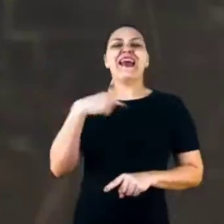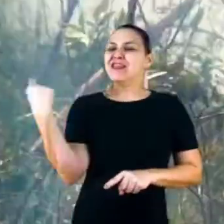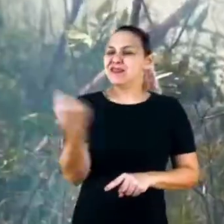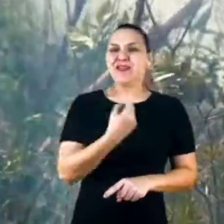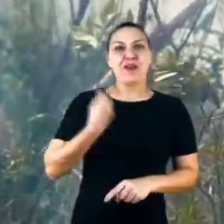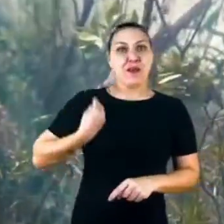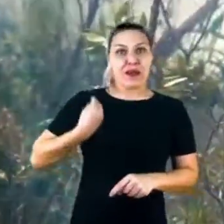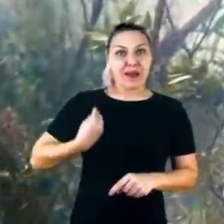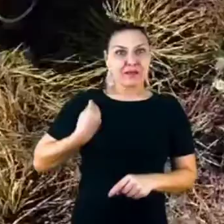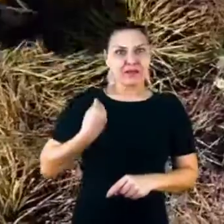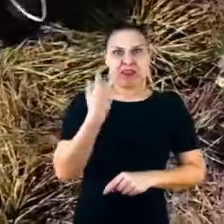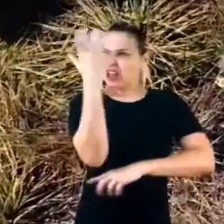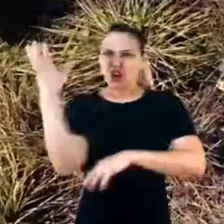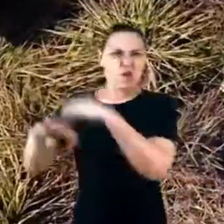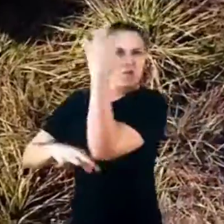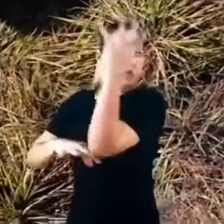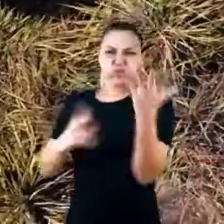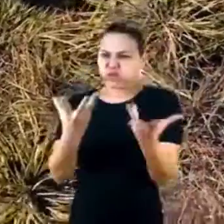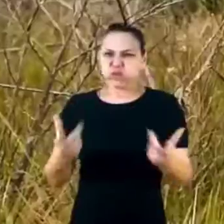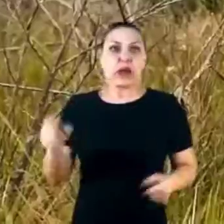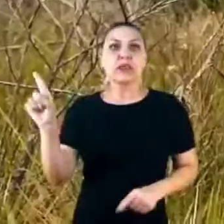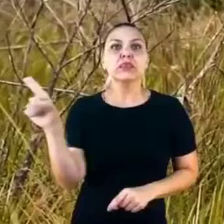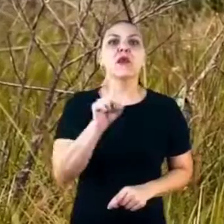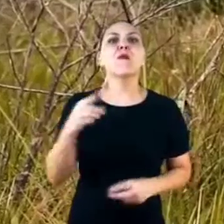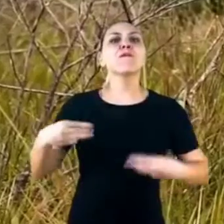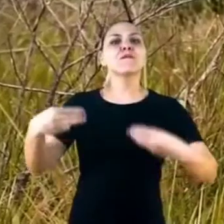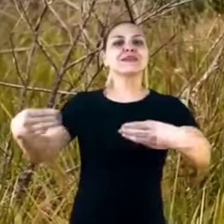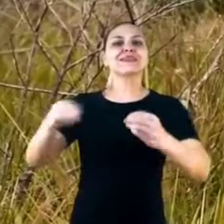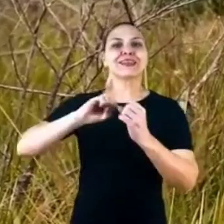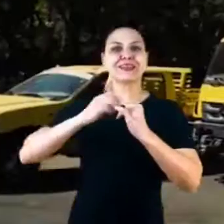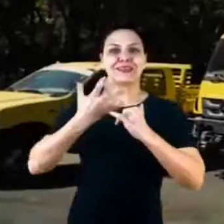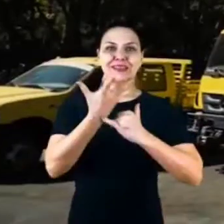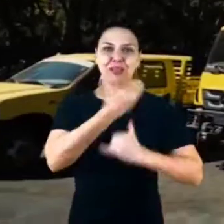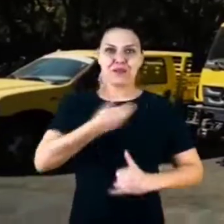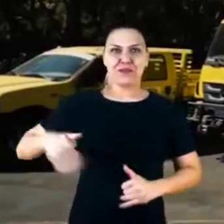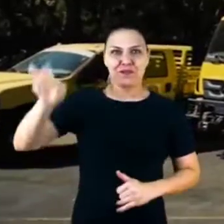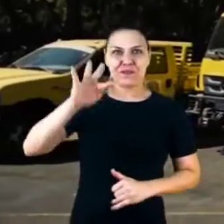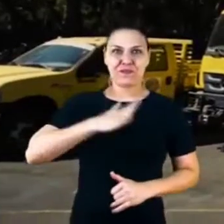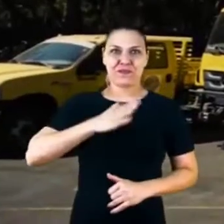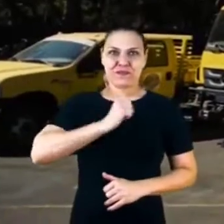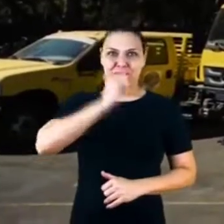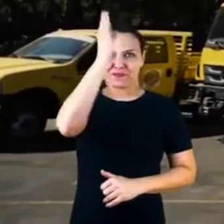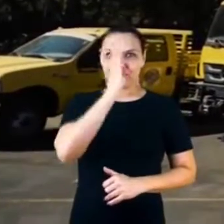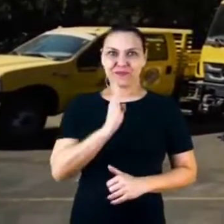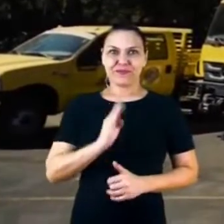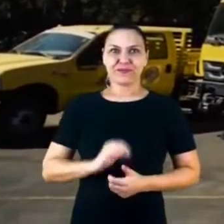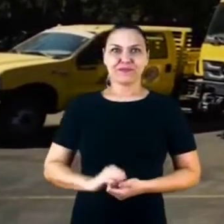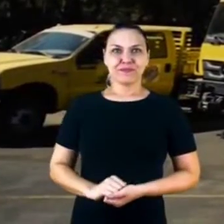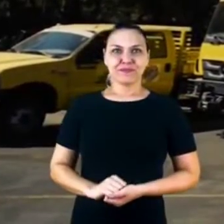natureza. Incêndios florestais, não. Ministério do Meio Ambiente. Governo Federal. Pátria Amada Brasil.